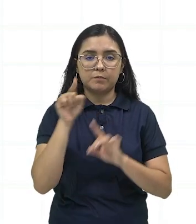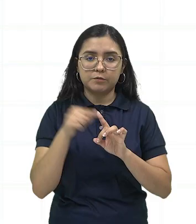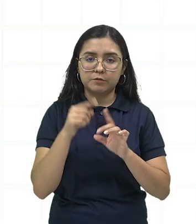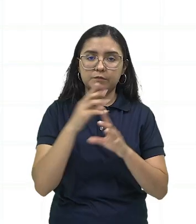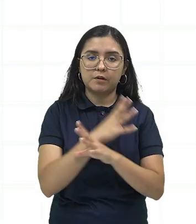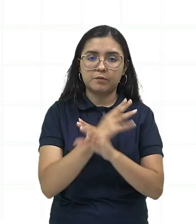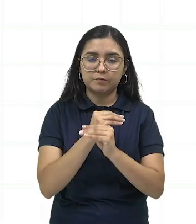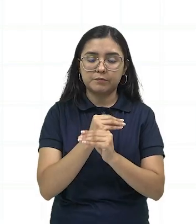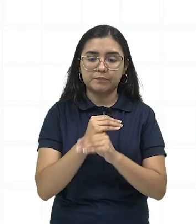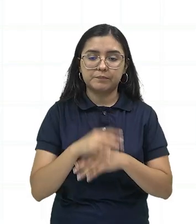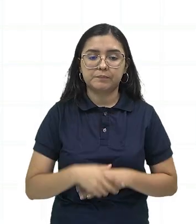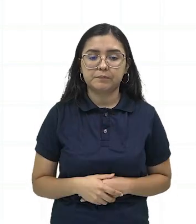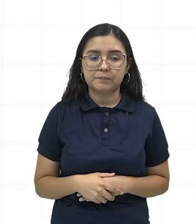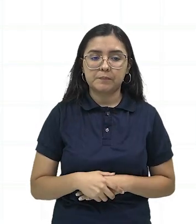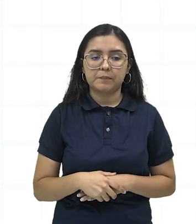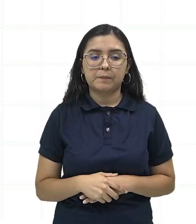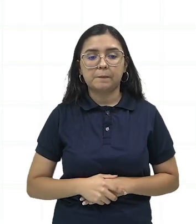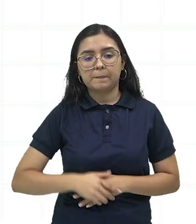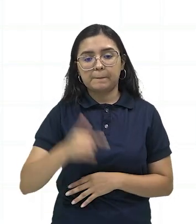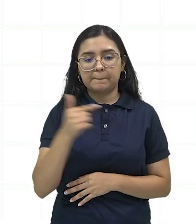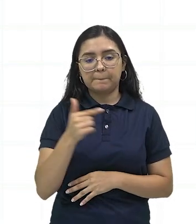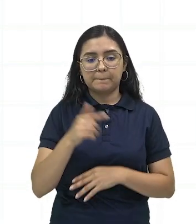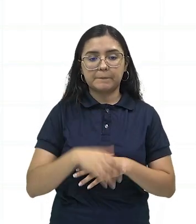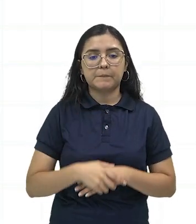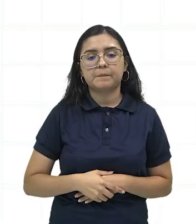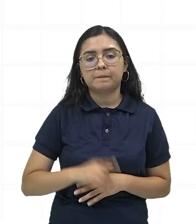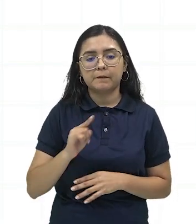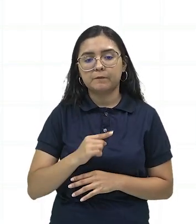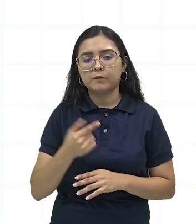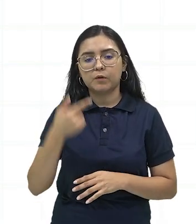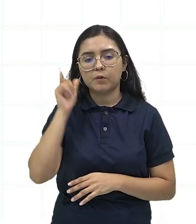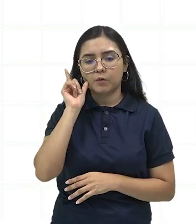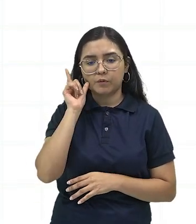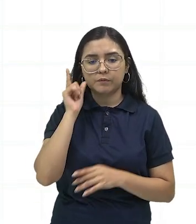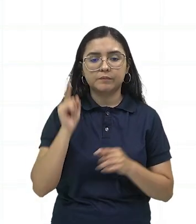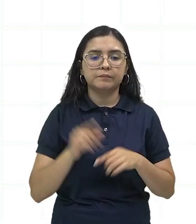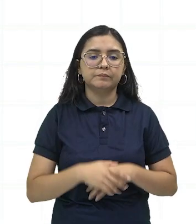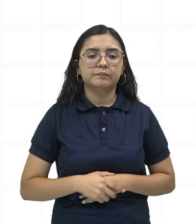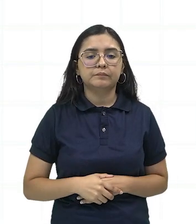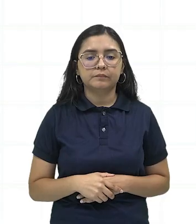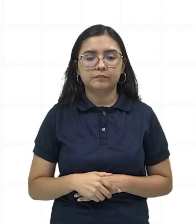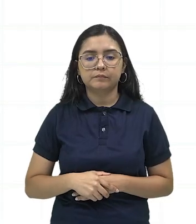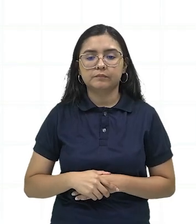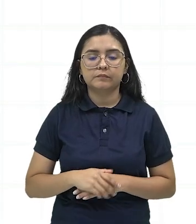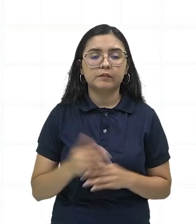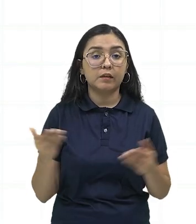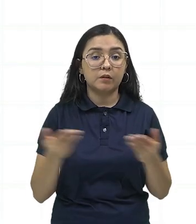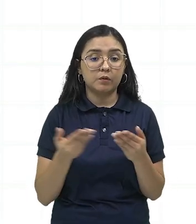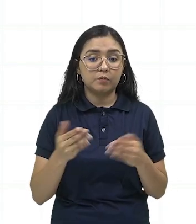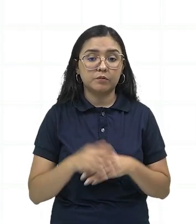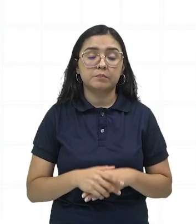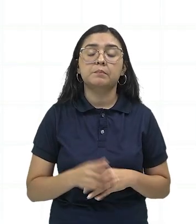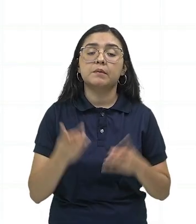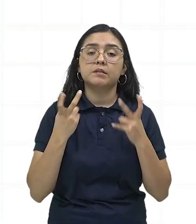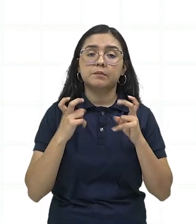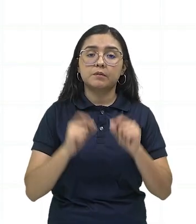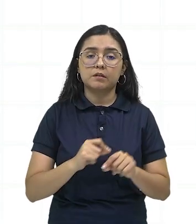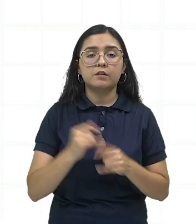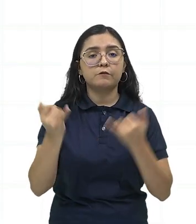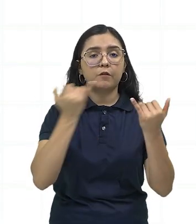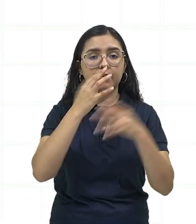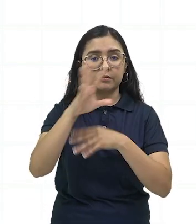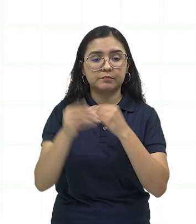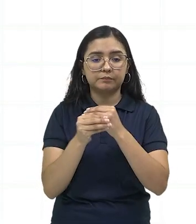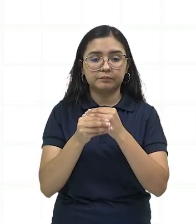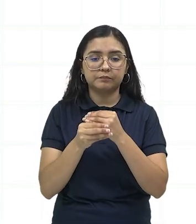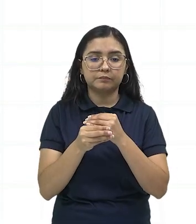servir. Lá no exemplo 2, não foi ontem, nem foi hoje. Adiciona informação, né? Ainda que se